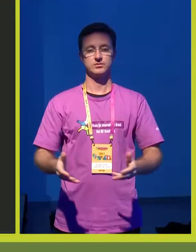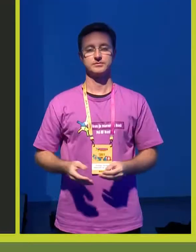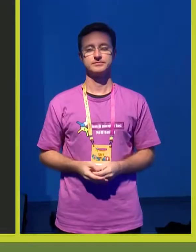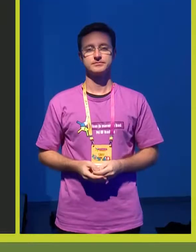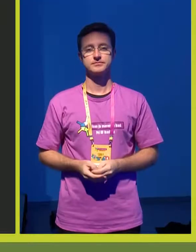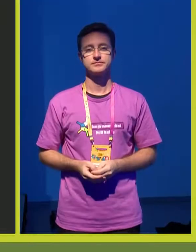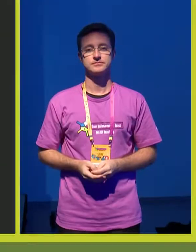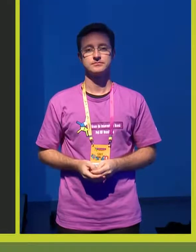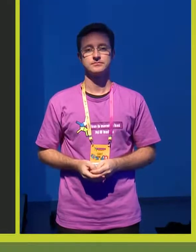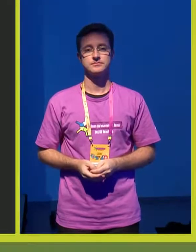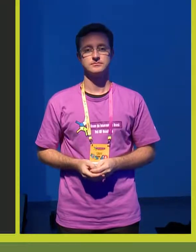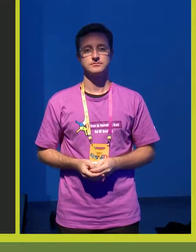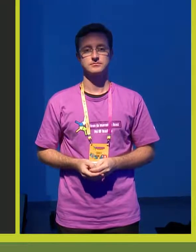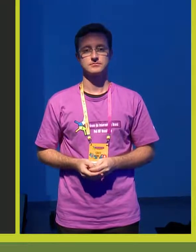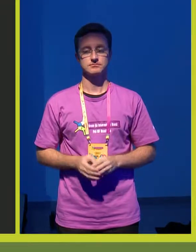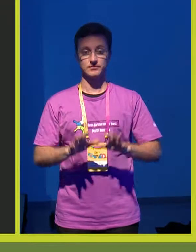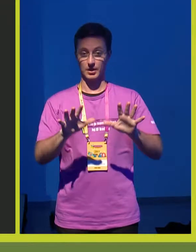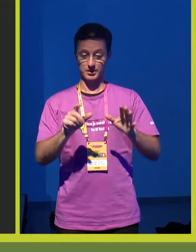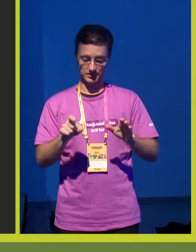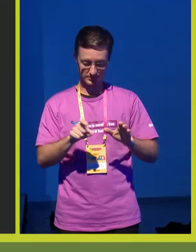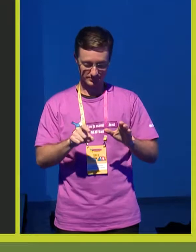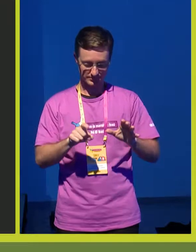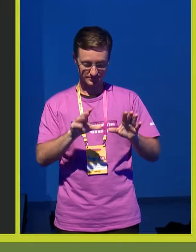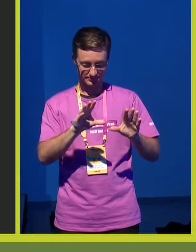Deixa eu fechar aqui para não me confundir.